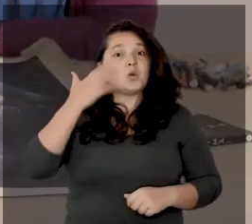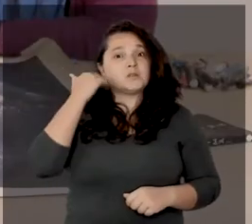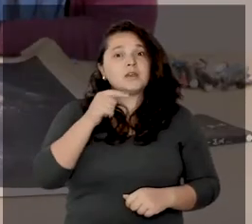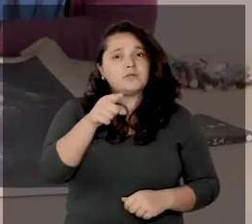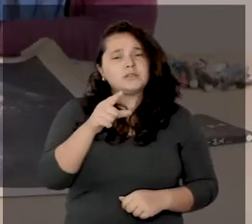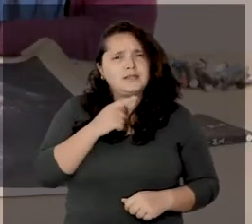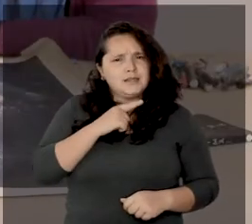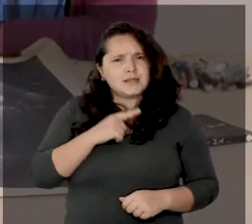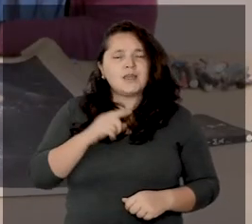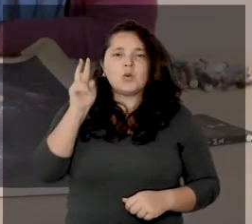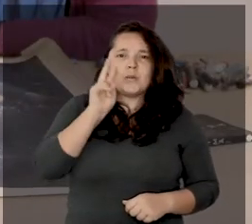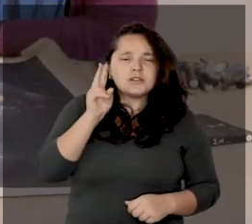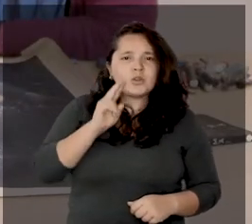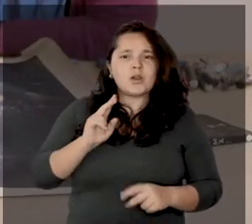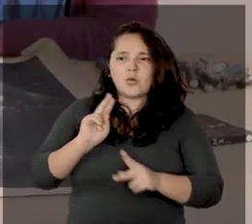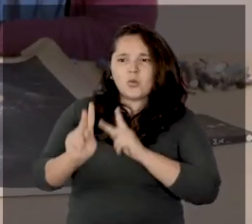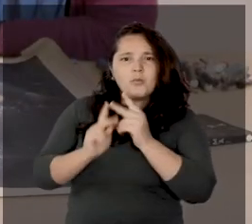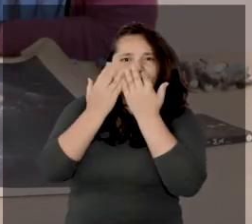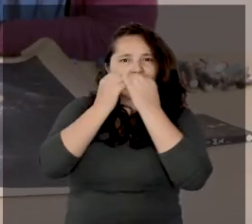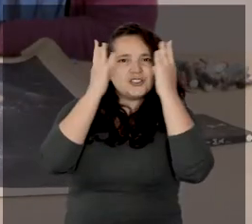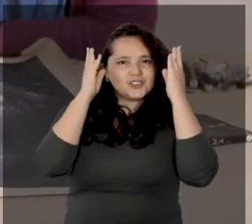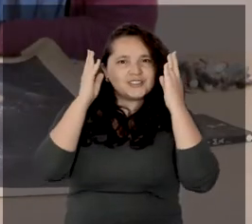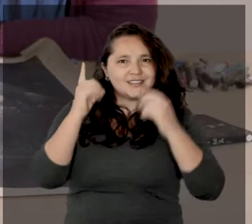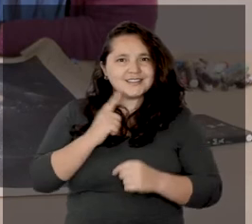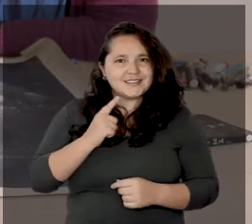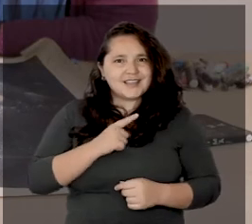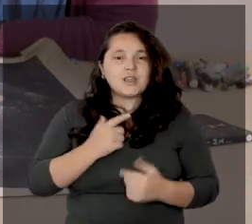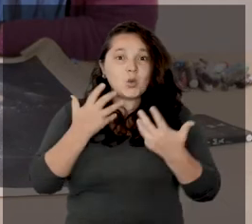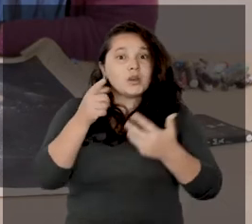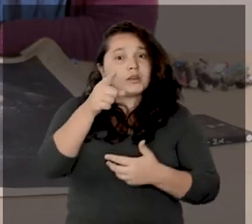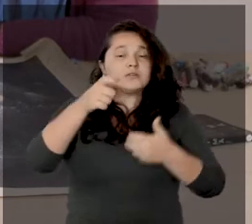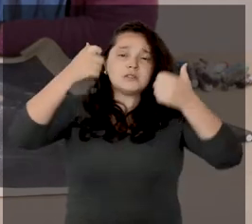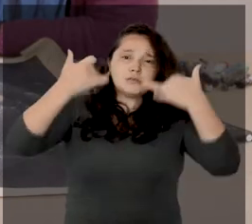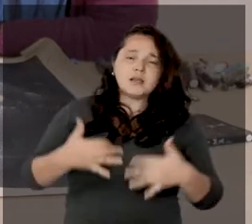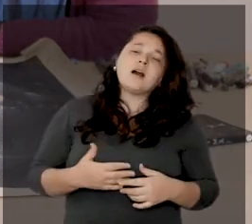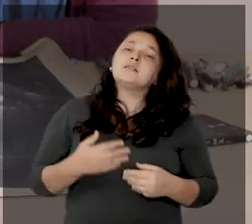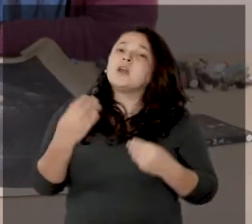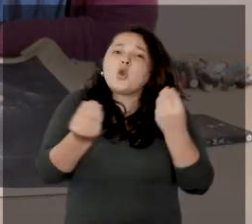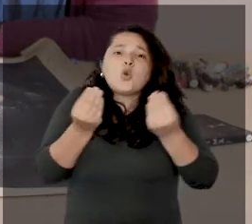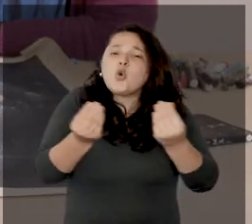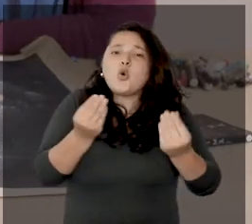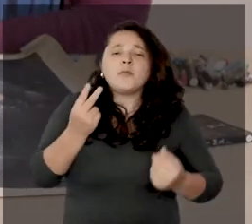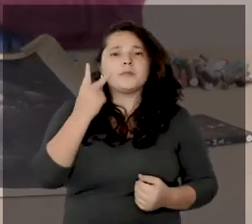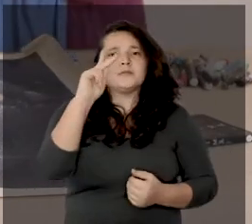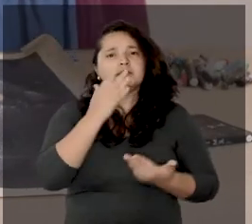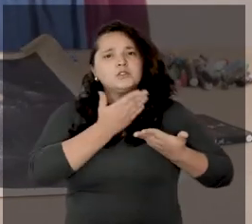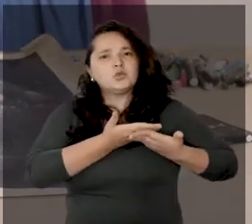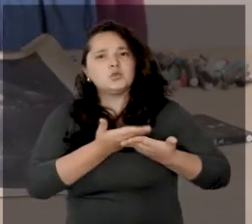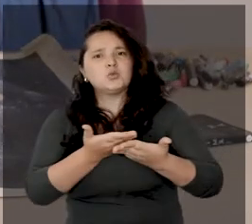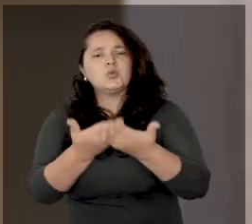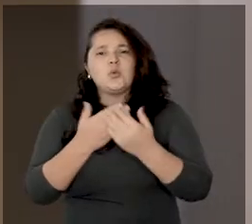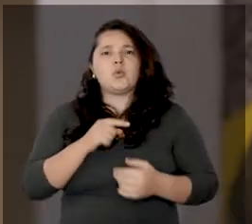pouco também do seu passeio, né, por essa consciência, como é que você estudou, como é que você vem estudando, né? Como é que você